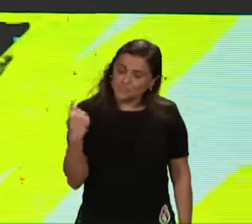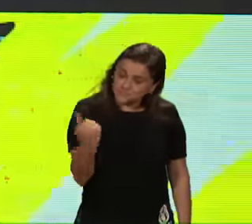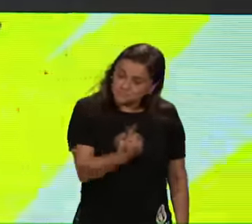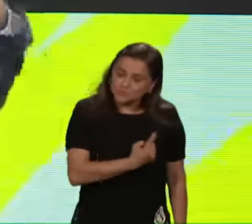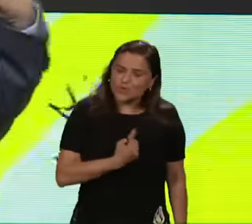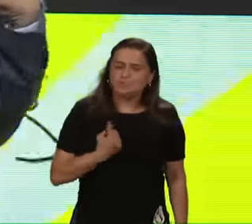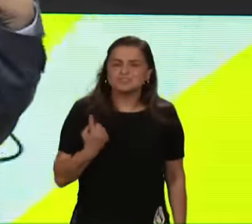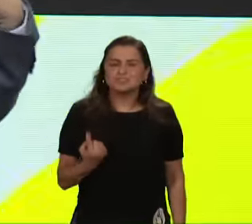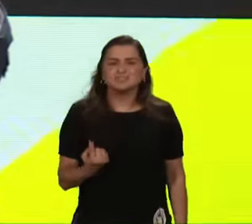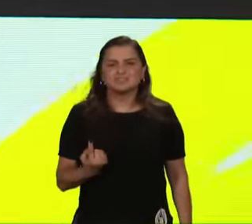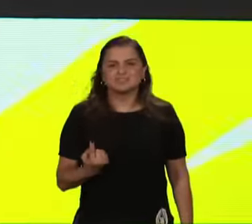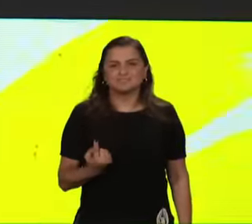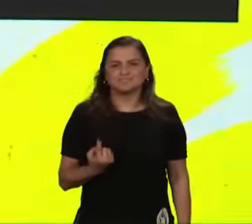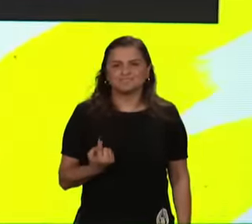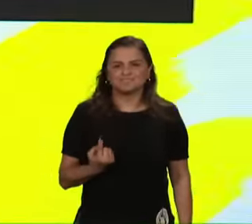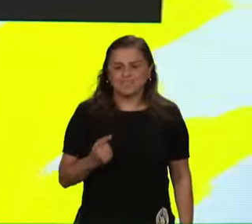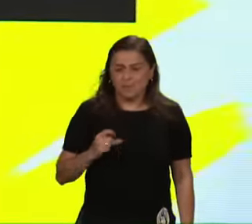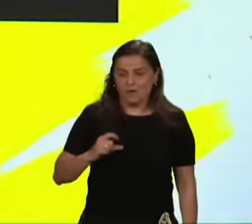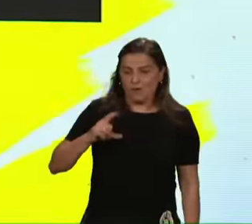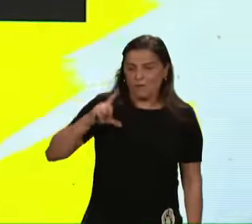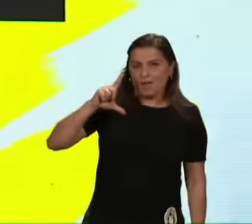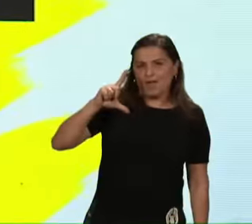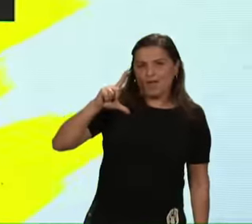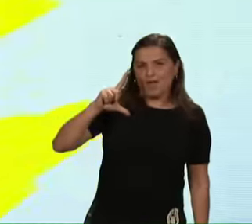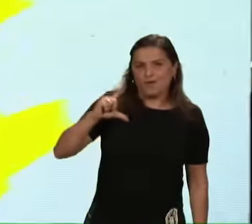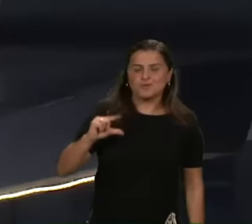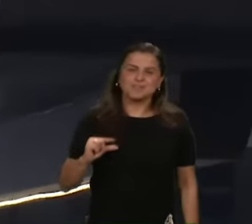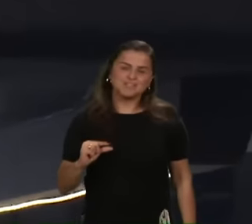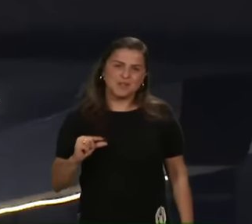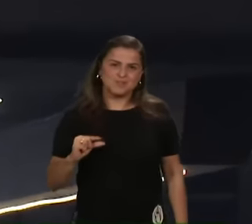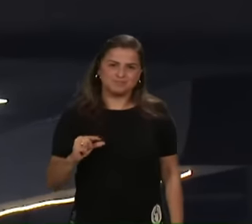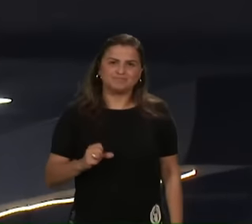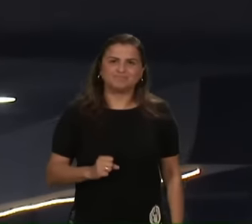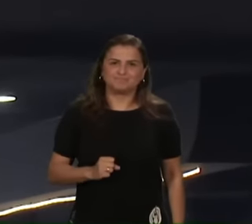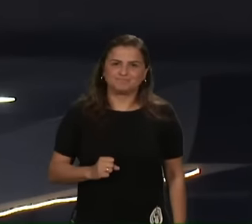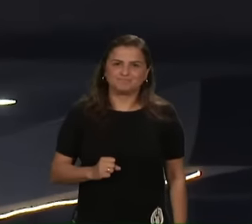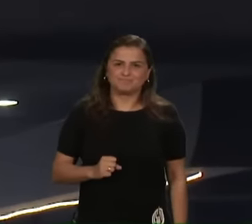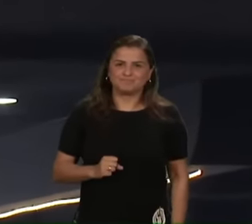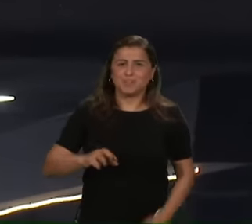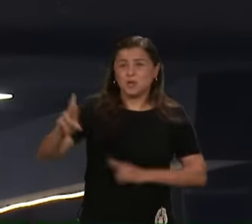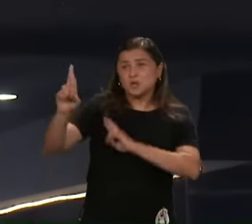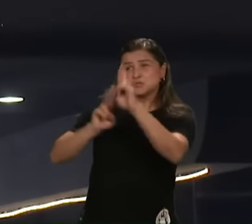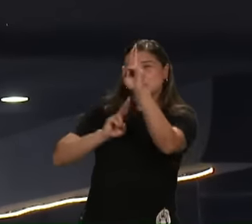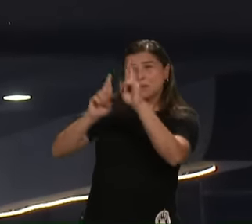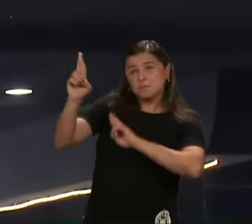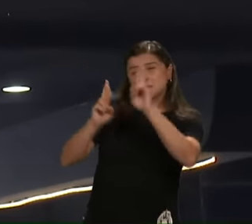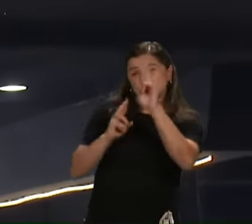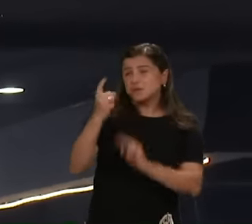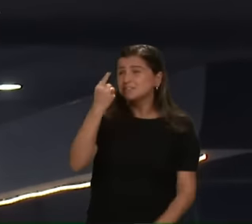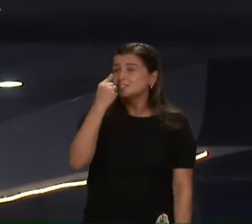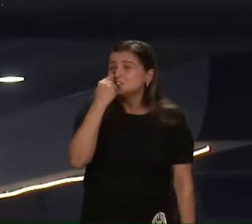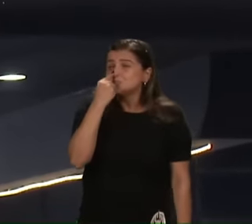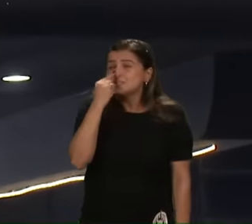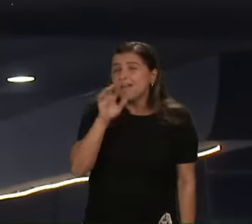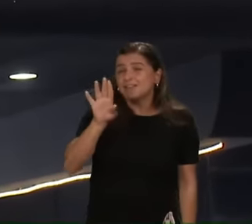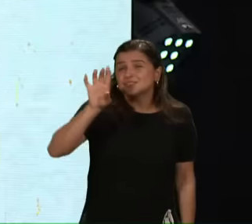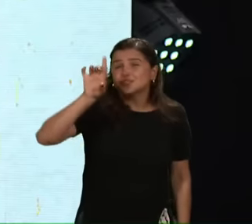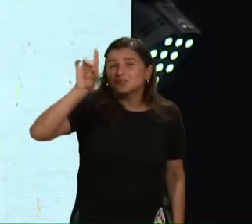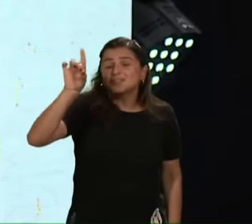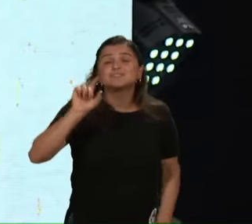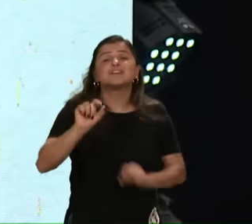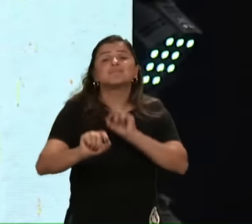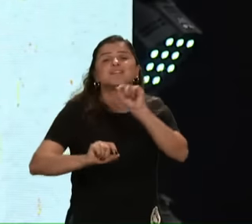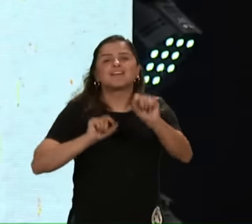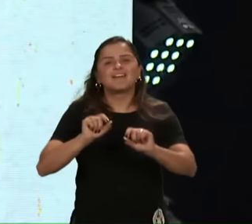nós ficamos maiores. A intimidade do Senhor é para aqueles que o